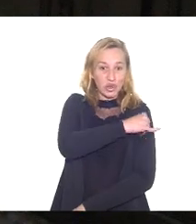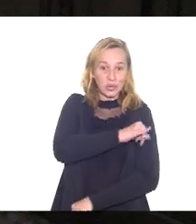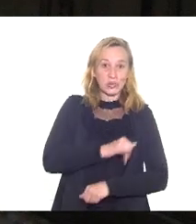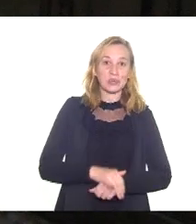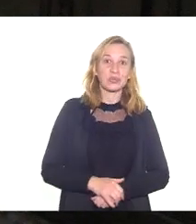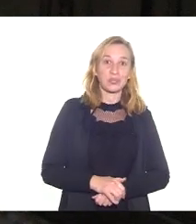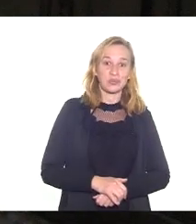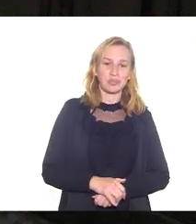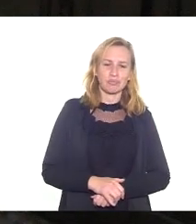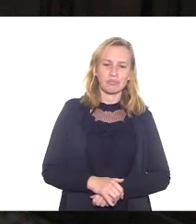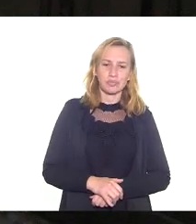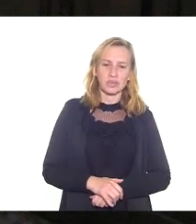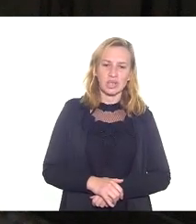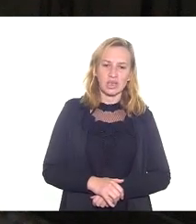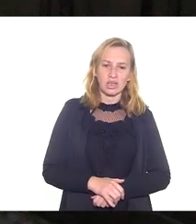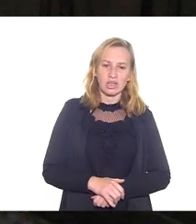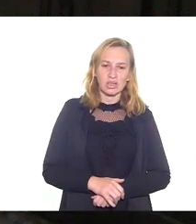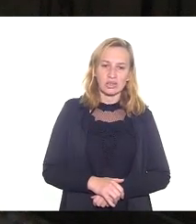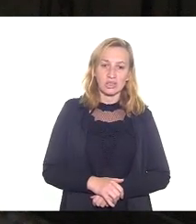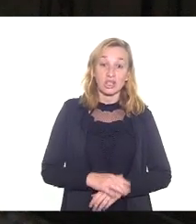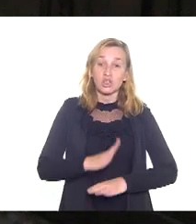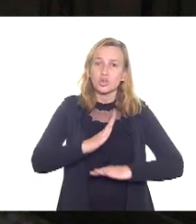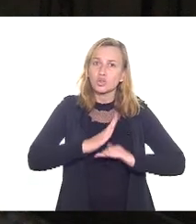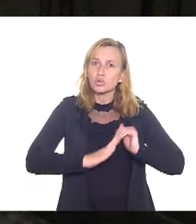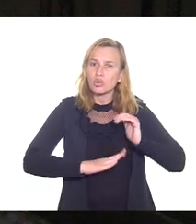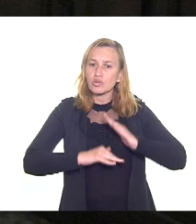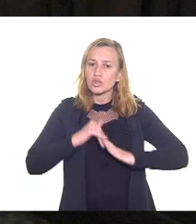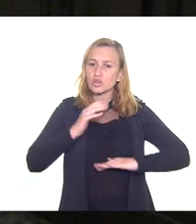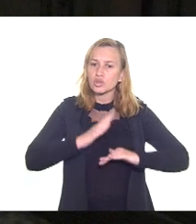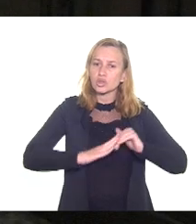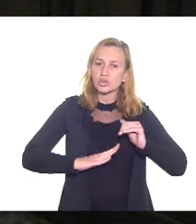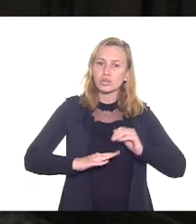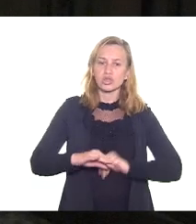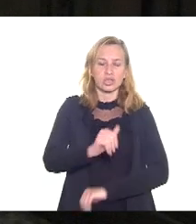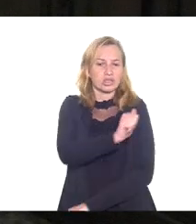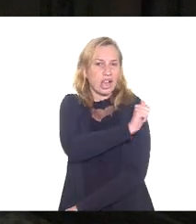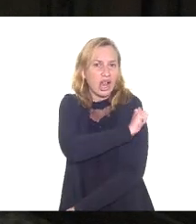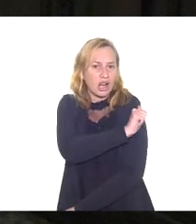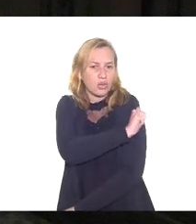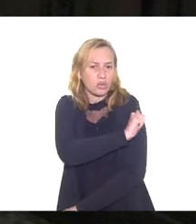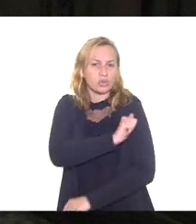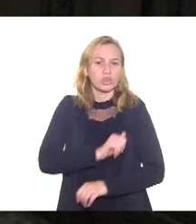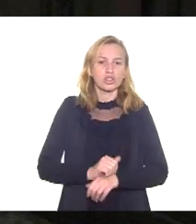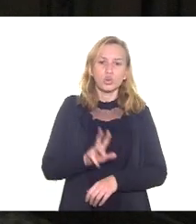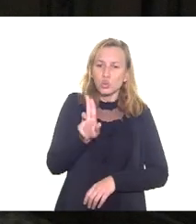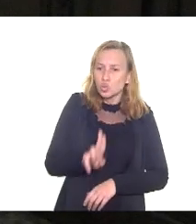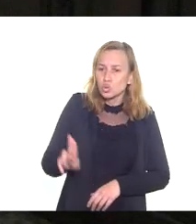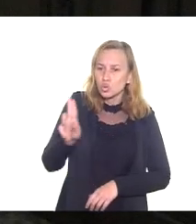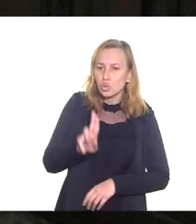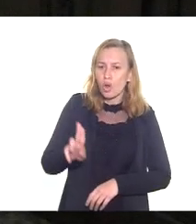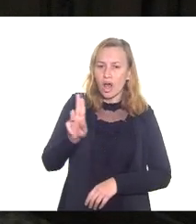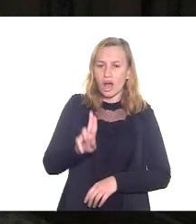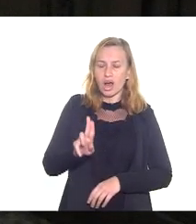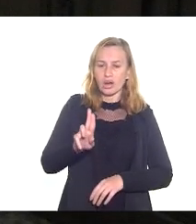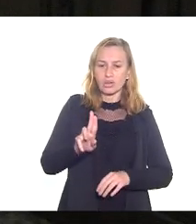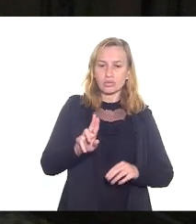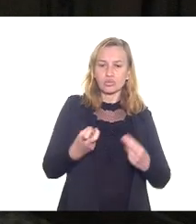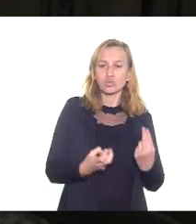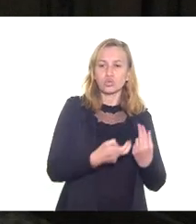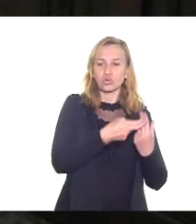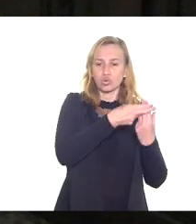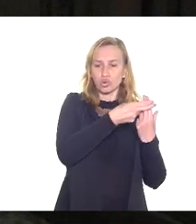Eram profissionais, estudantes, usuários do sistema de